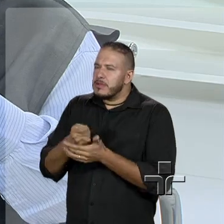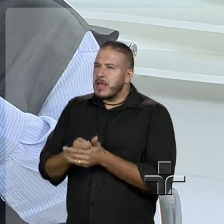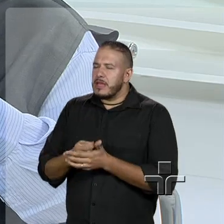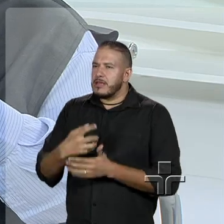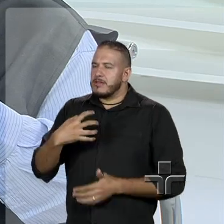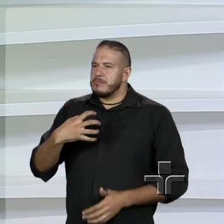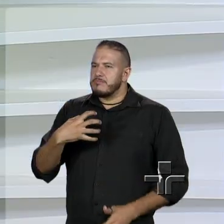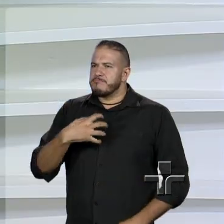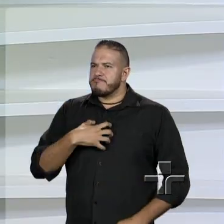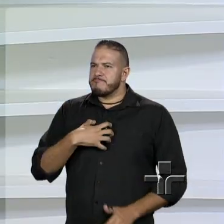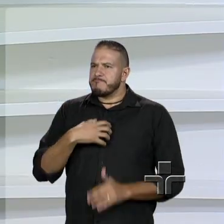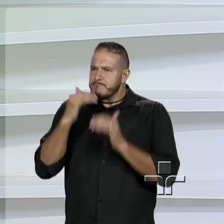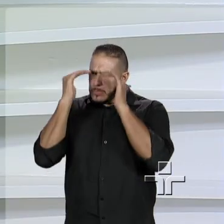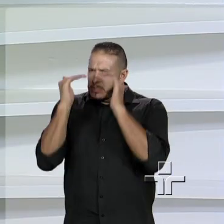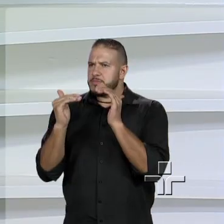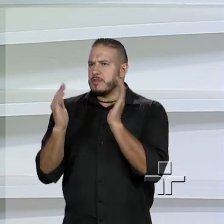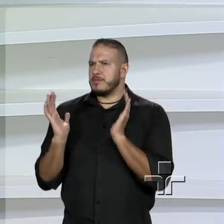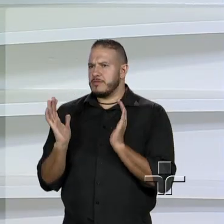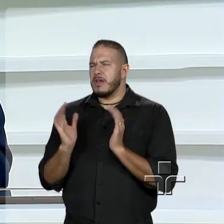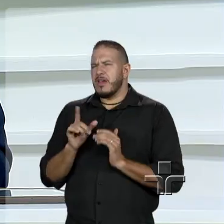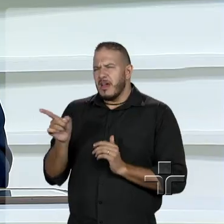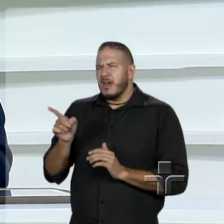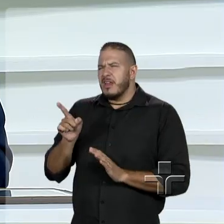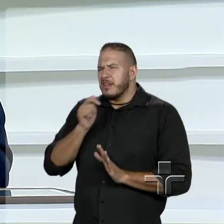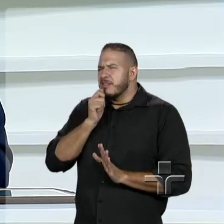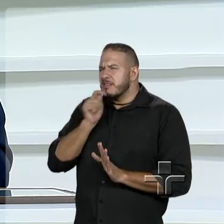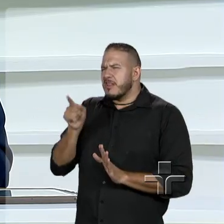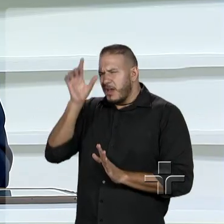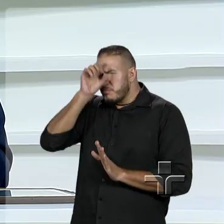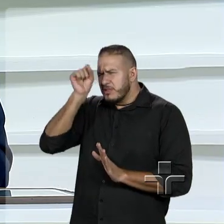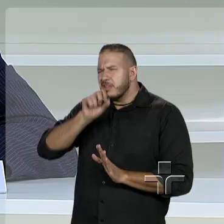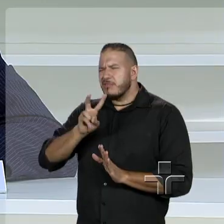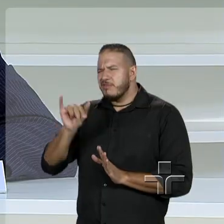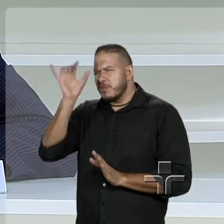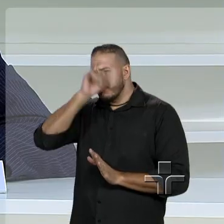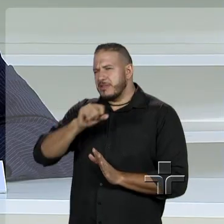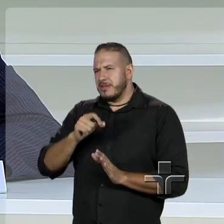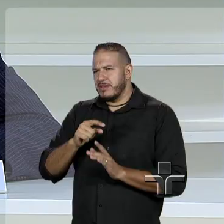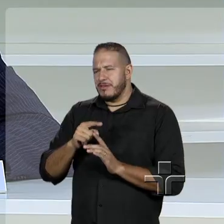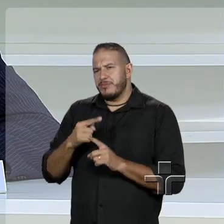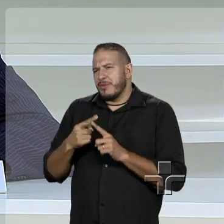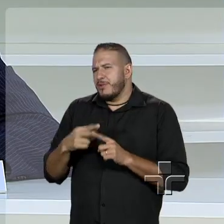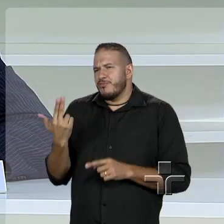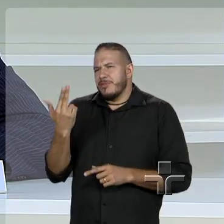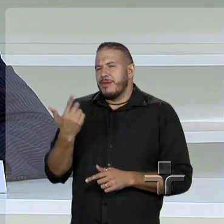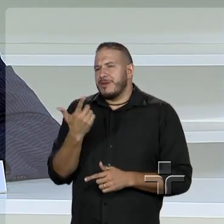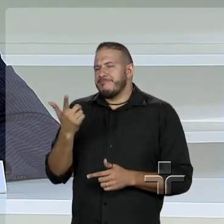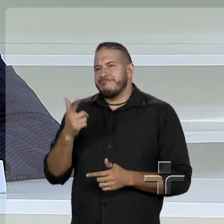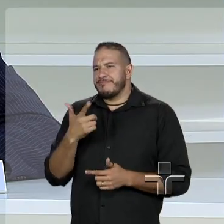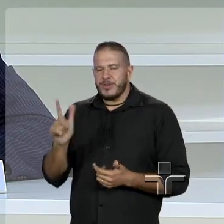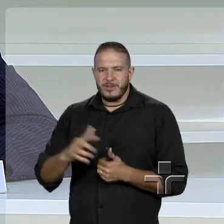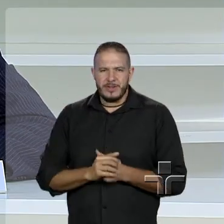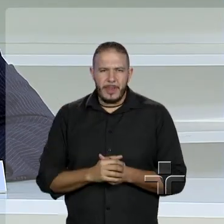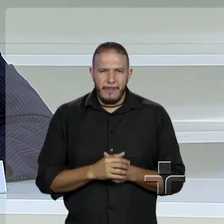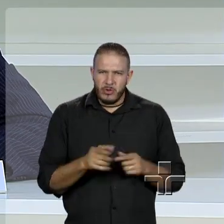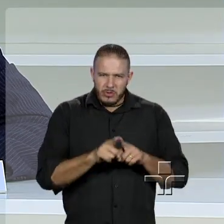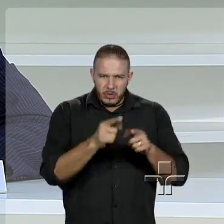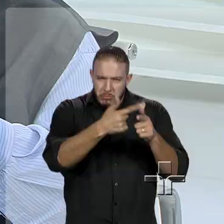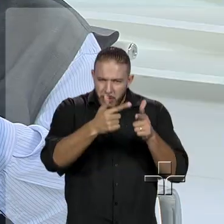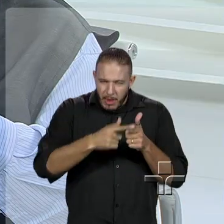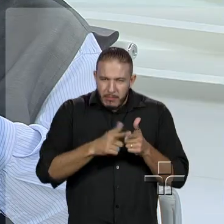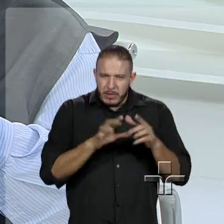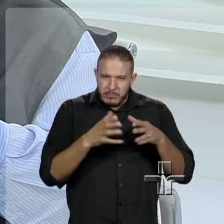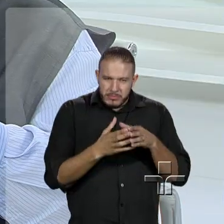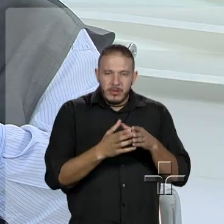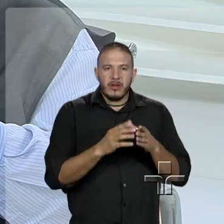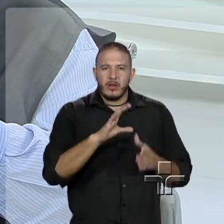continência. Então, está aprendendo, vai aprender, na minha opinião, porque não tem outra saída. Não tem risco de um problema institucional? Eu não